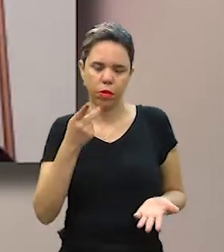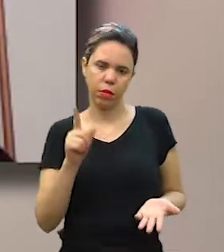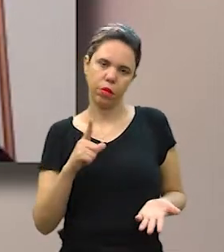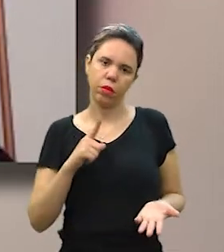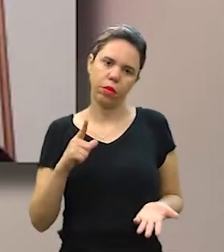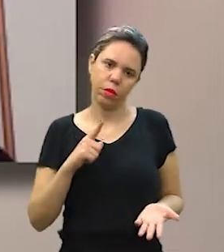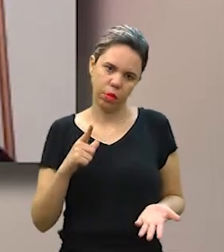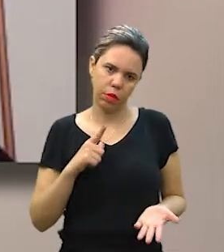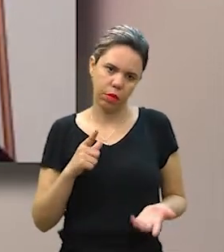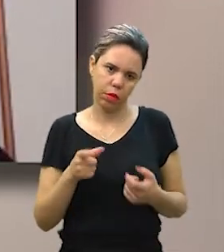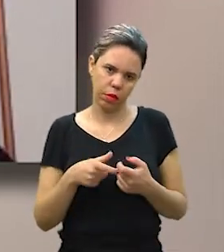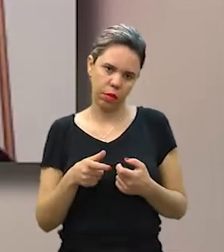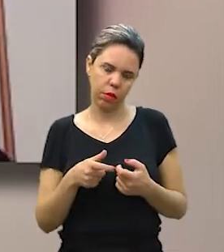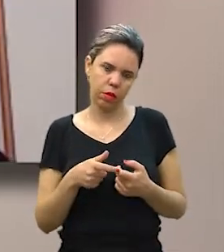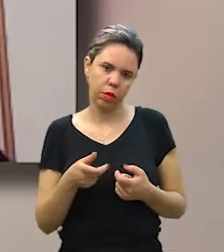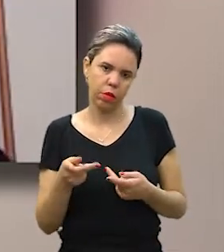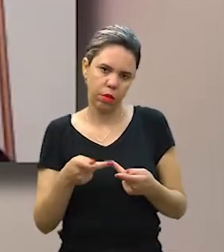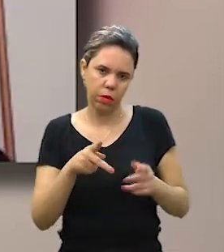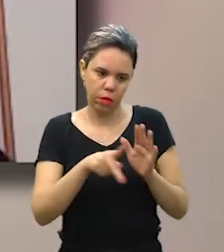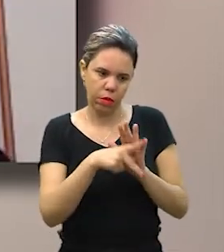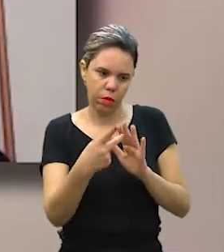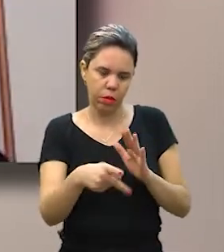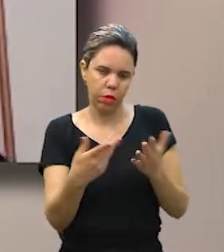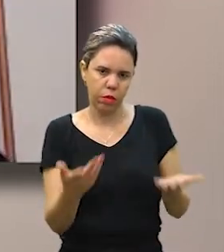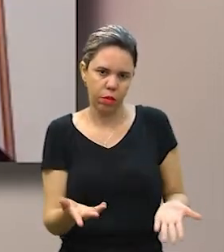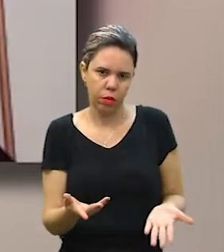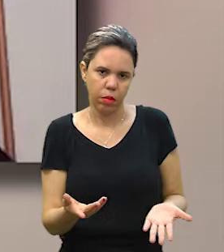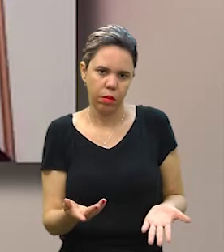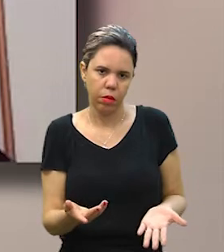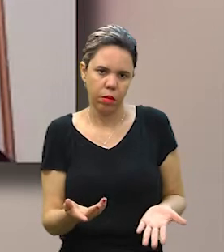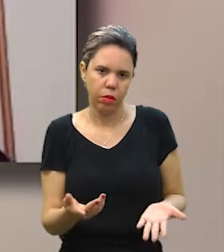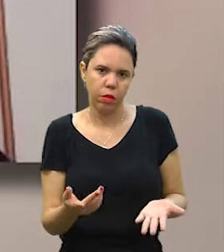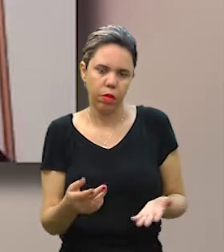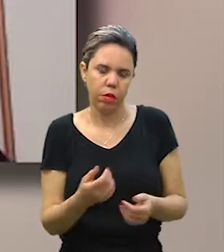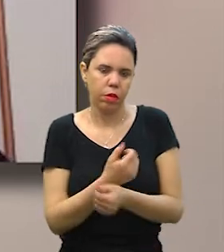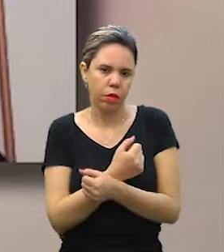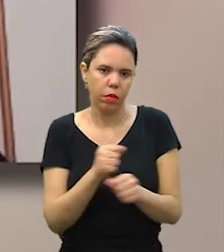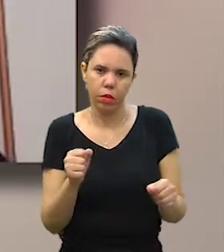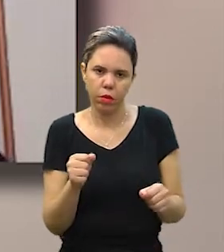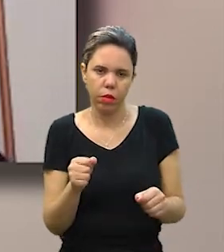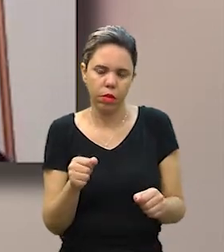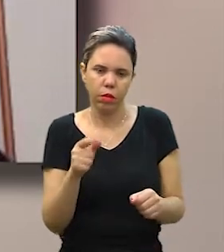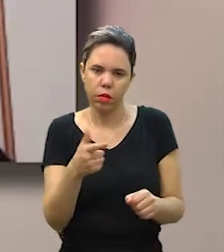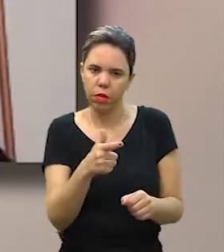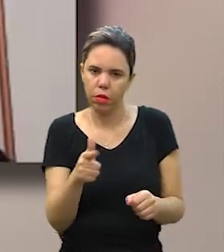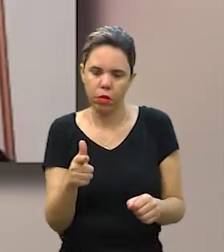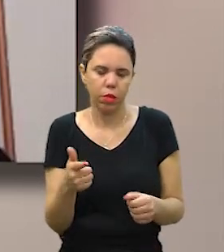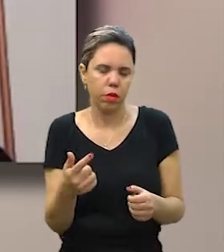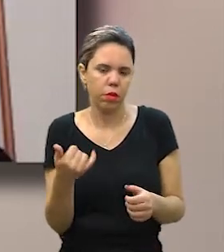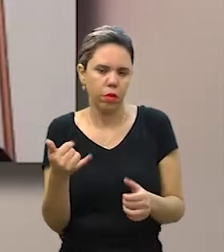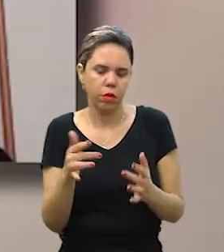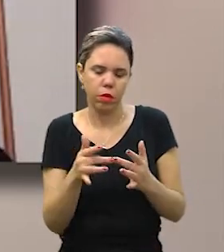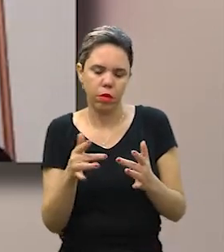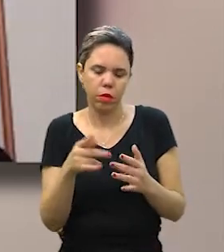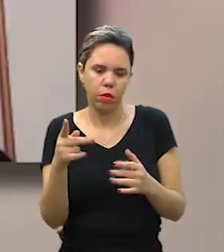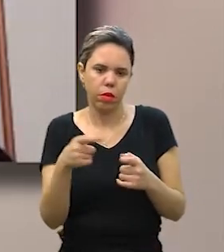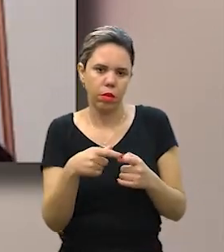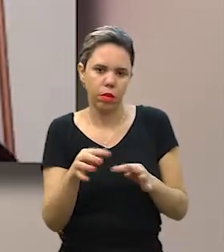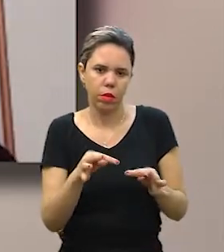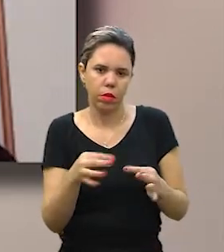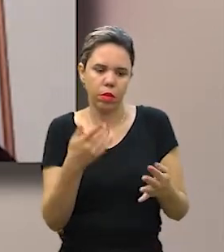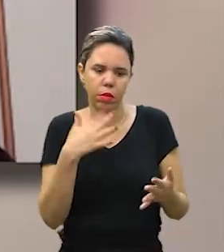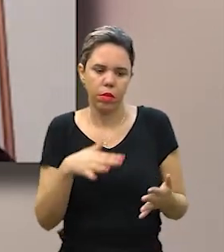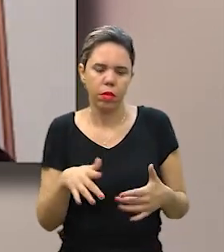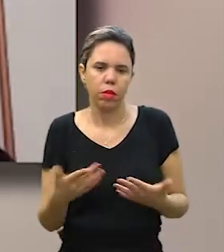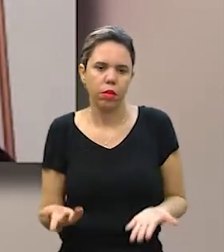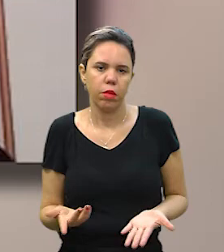muito que tenha um pediatra para chamar de seu, e é humanamente impossível que você queira